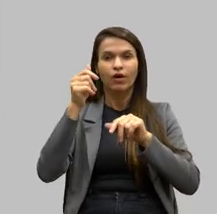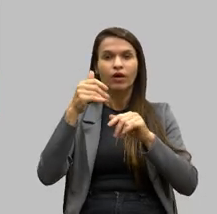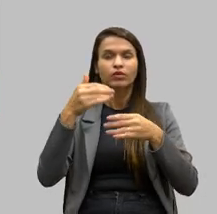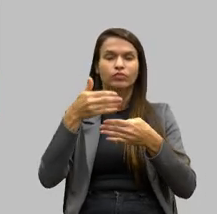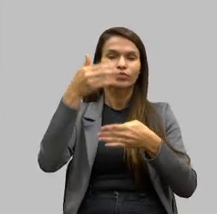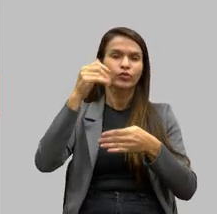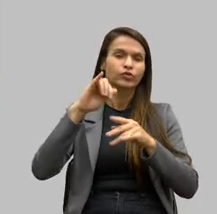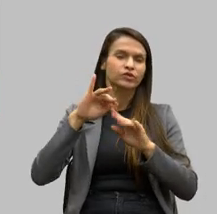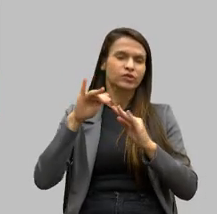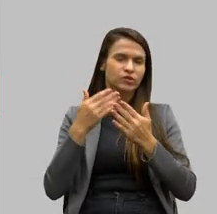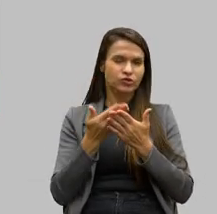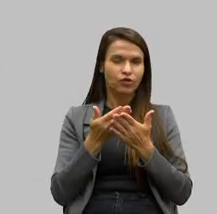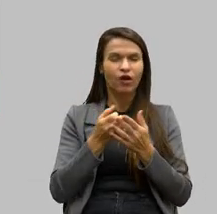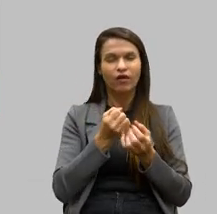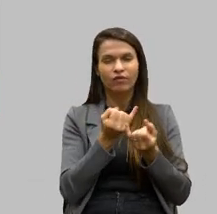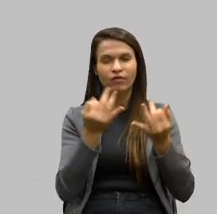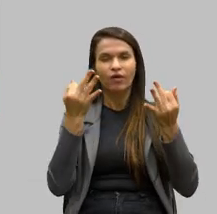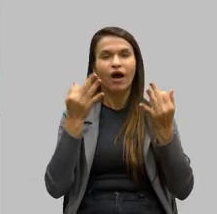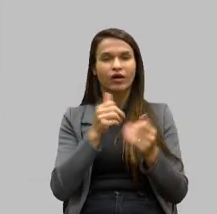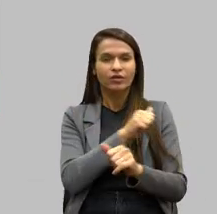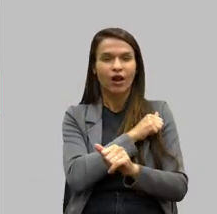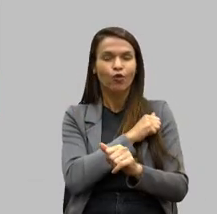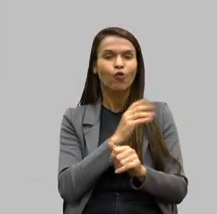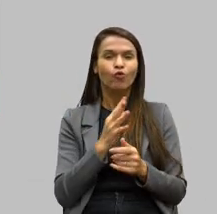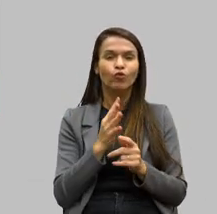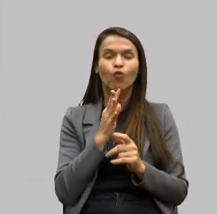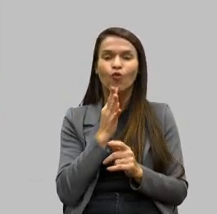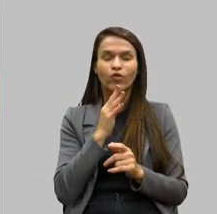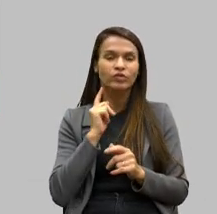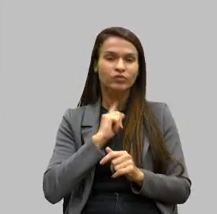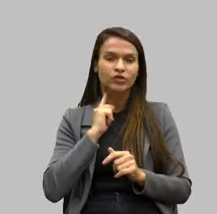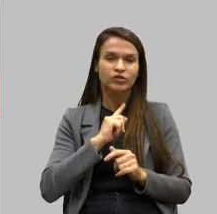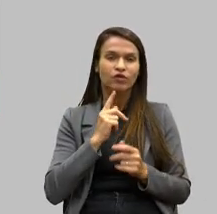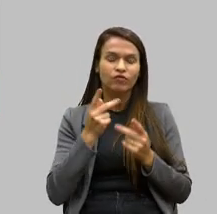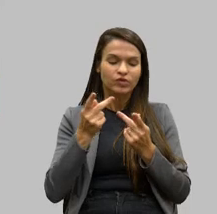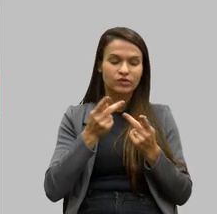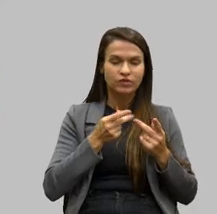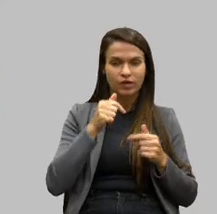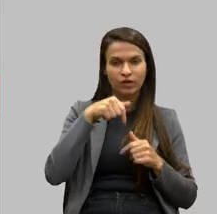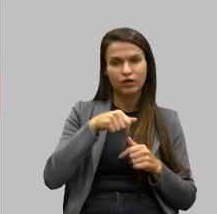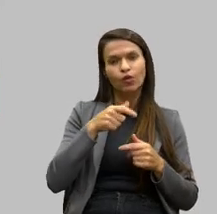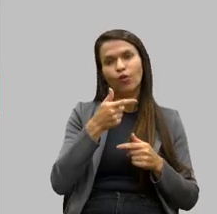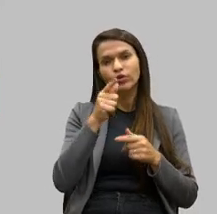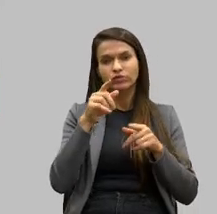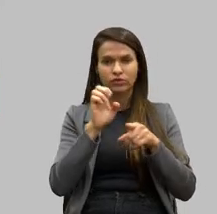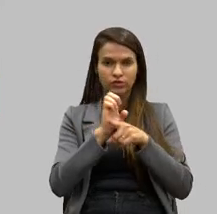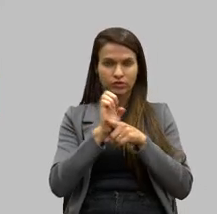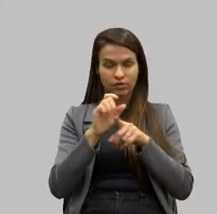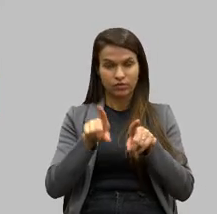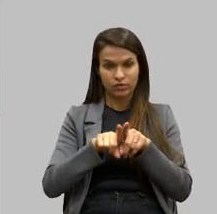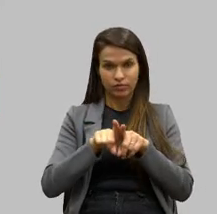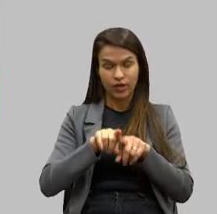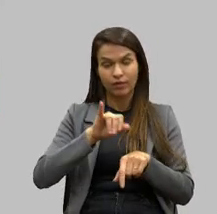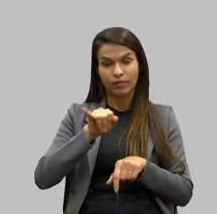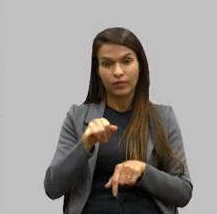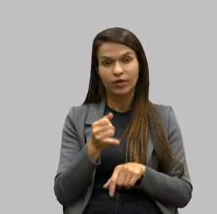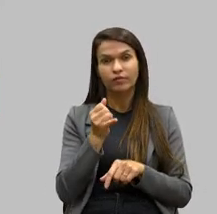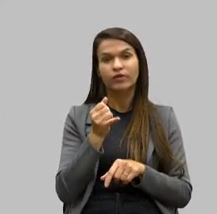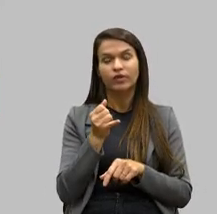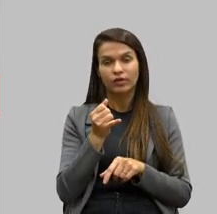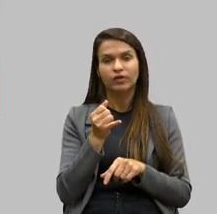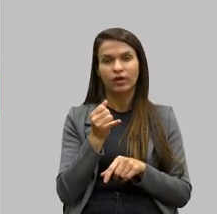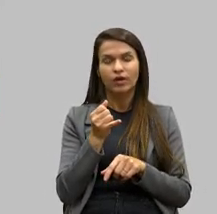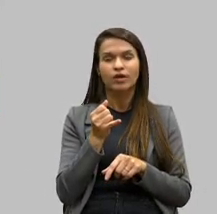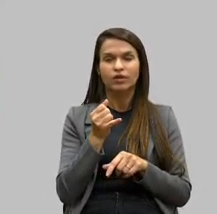vários estudantes visitando Minas Gerais e conhecendo, de fato, Minas Gerais e até outros estados. Aproveito aqui para trazer que, dentre essas